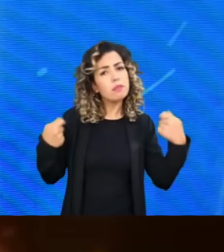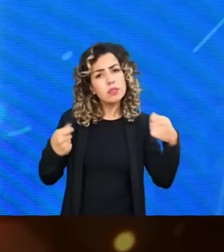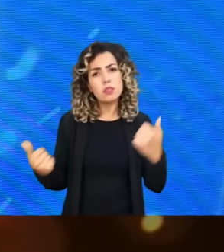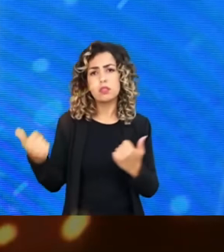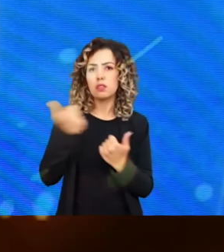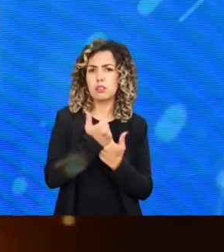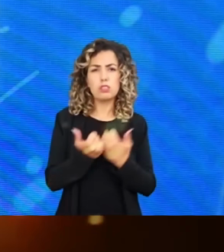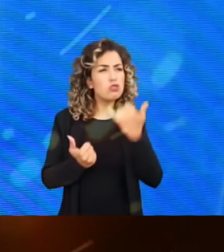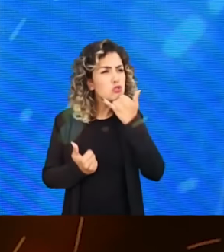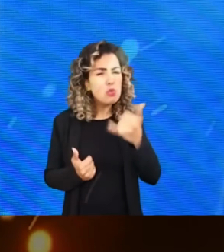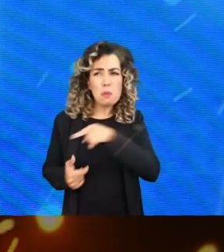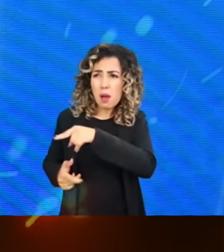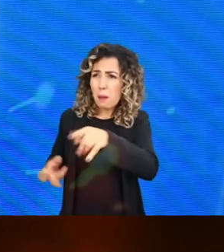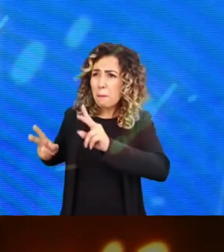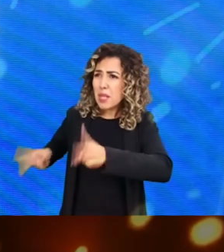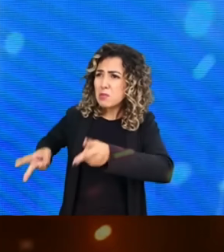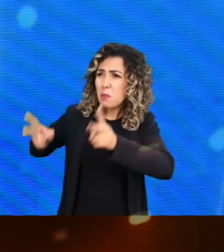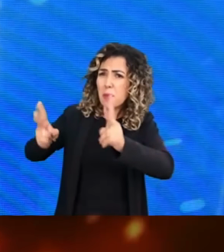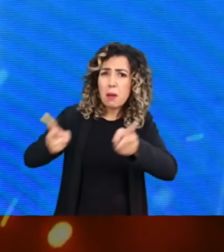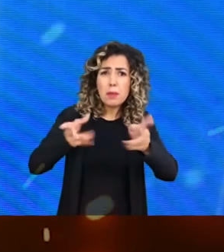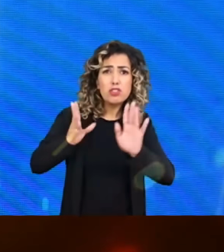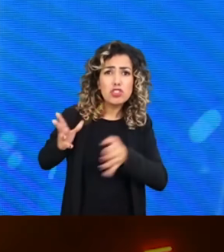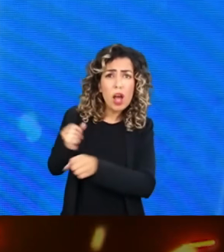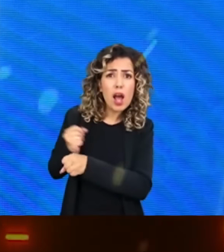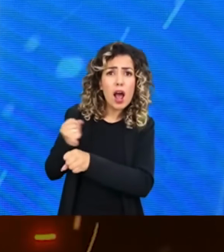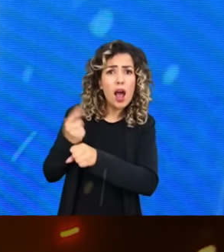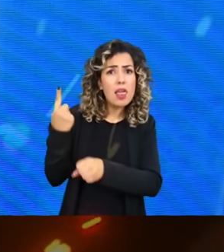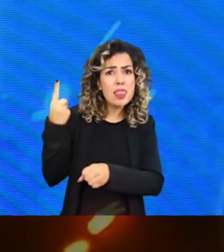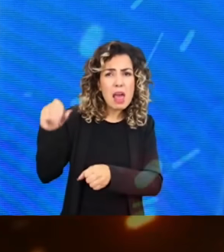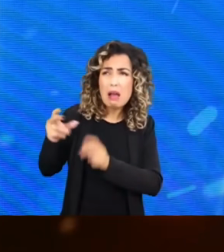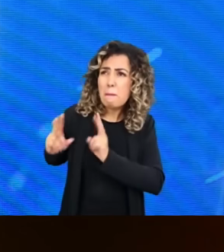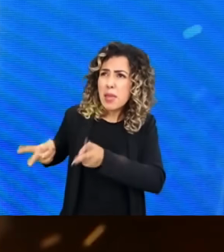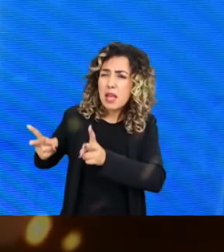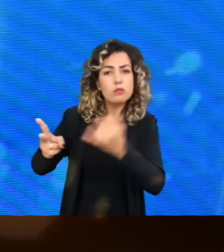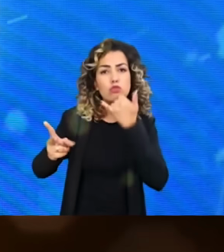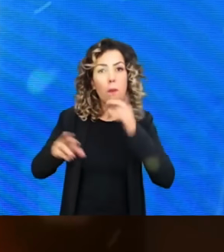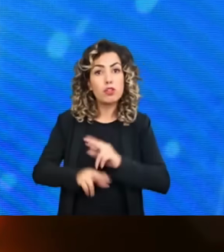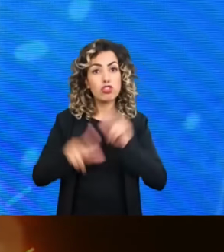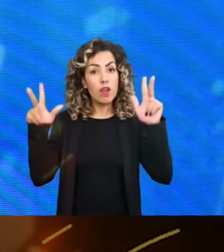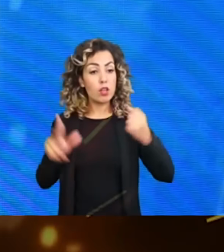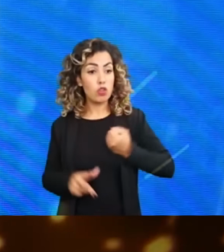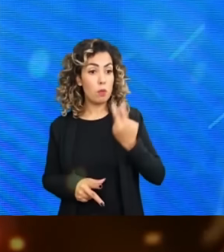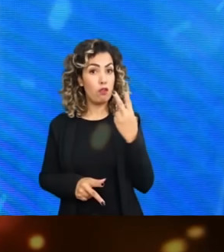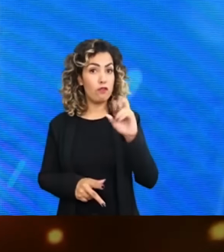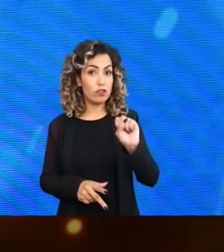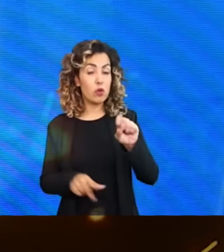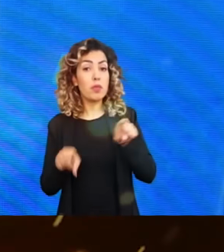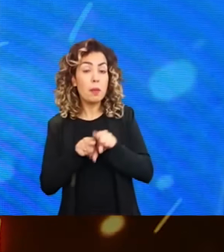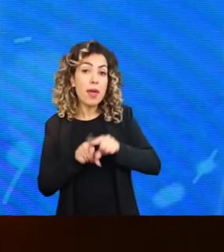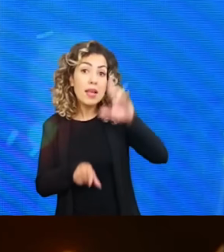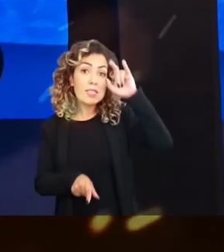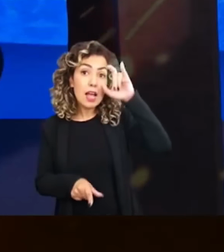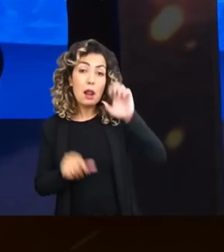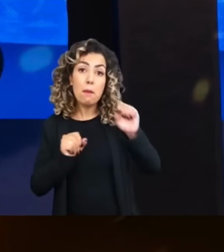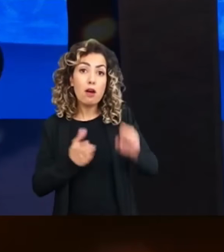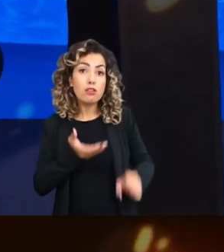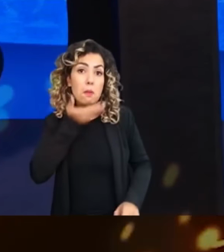mesmo grupo que está há quase 10 anos aí vote 28 no dia 6 e siga no Instagram Pablo marcal por